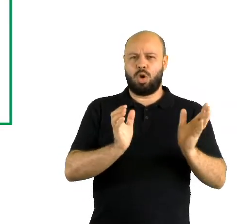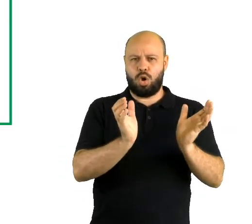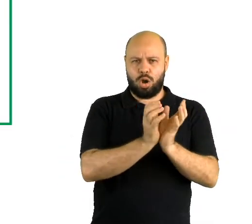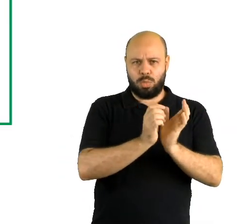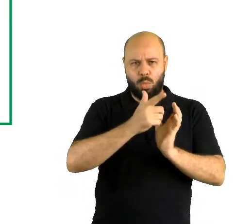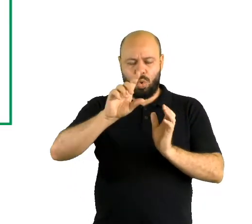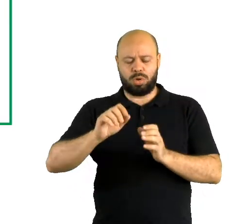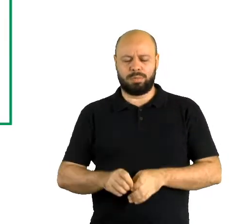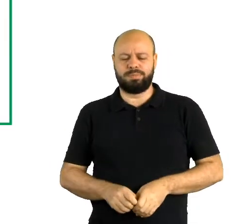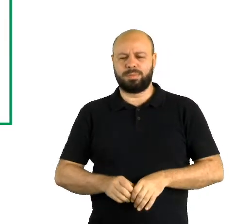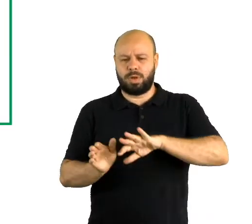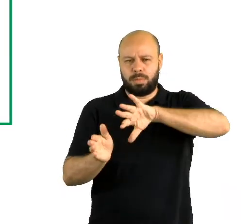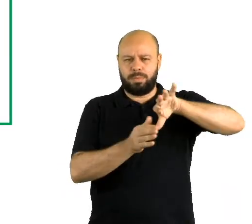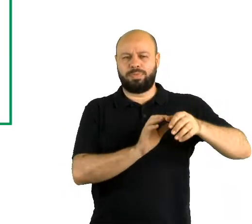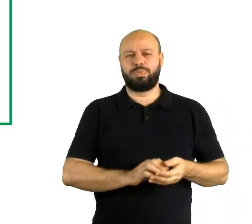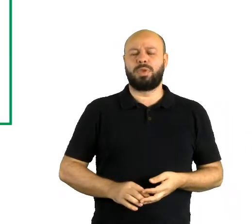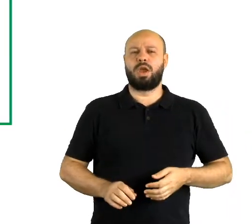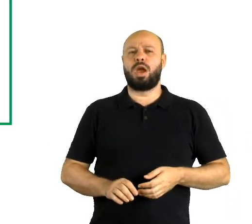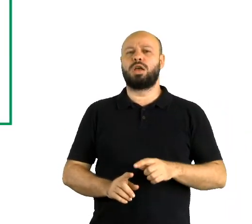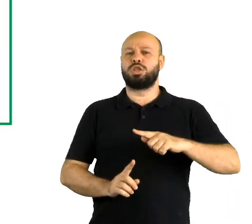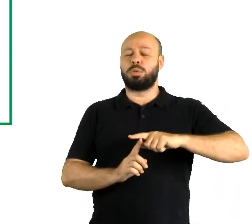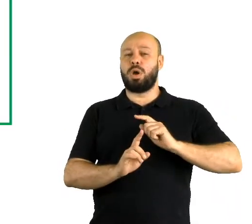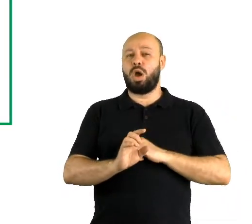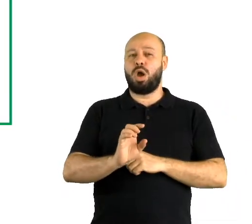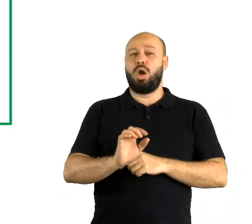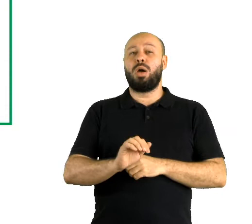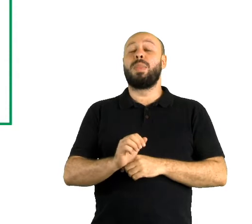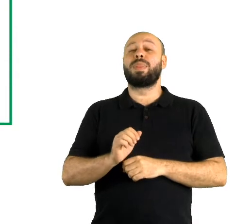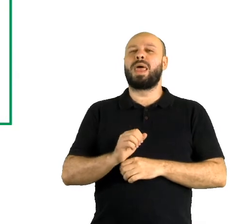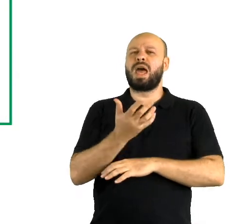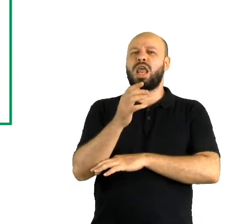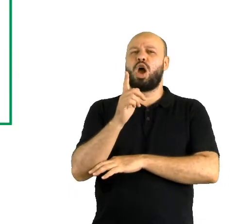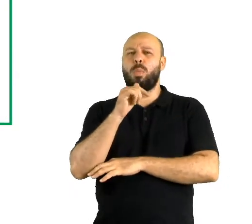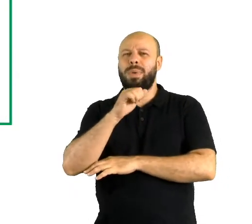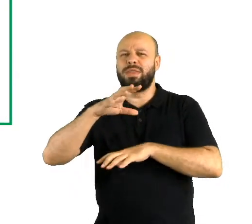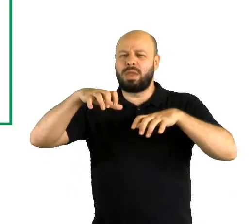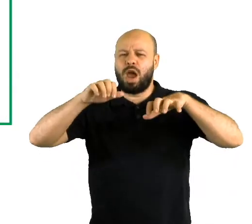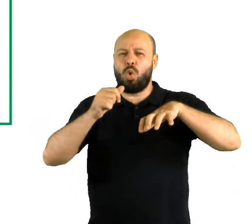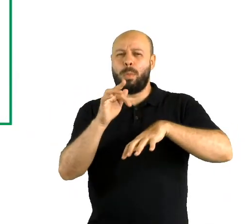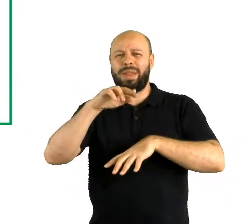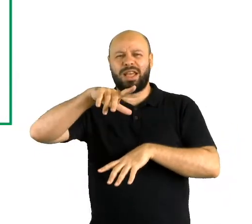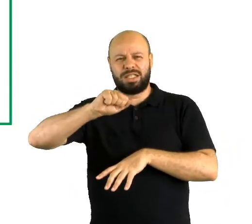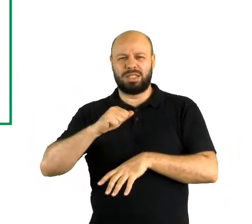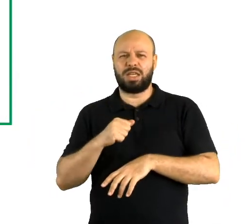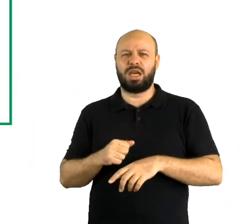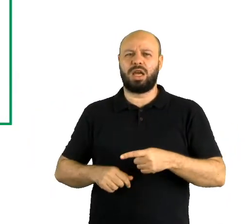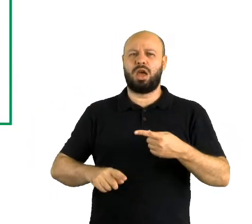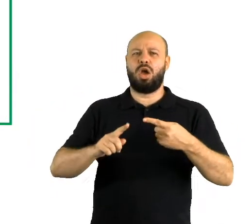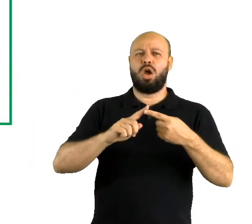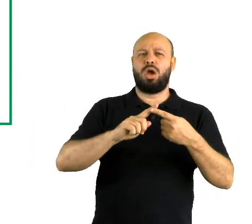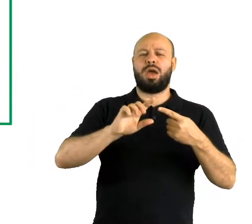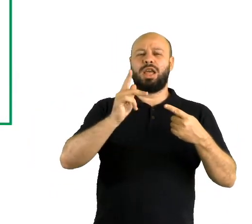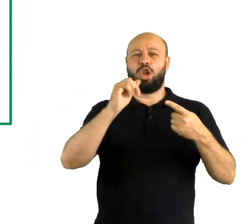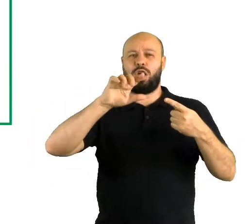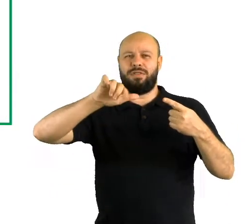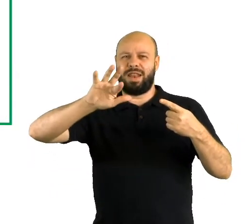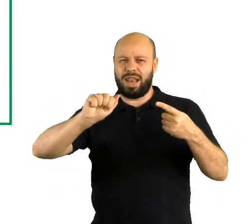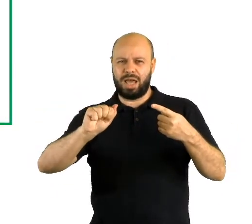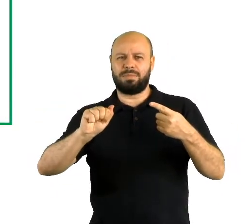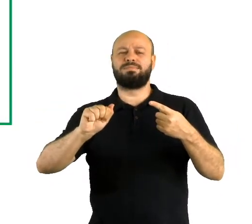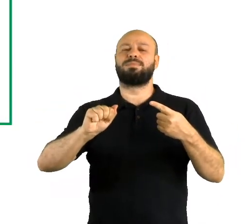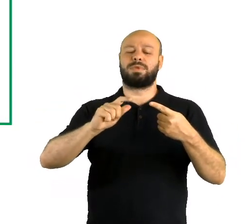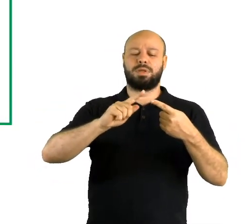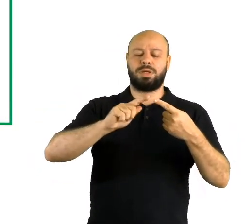à umidade. Pode ser higrófilas, tropófilas e xerófilas. Higrófilas